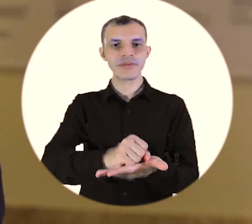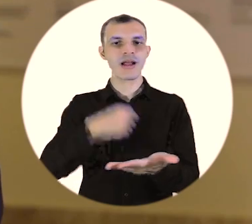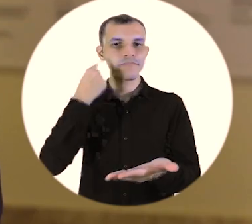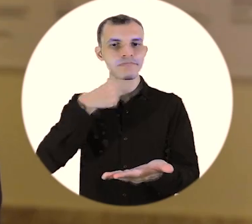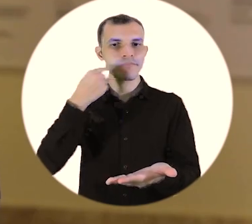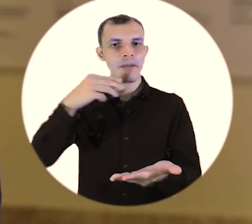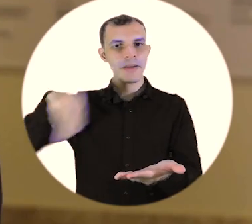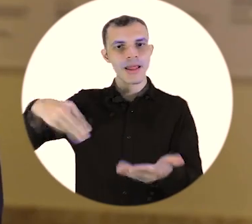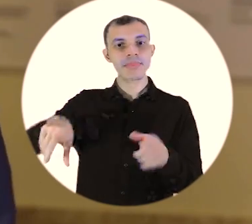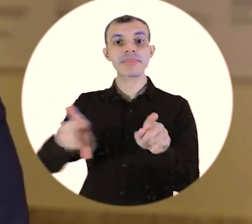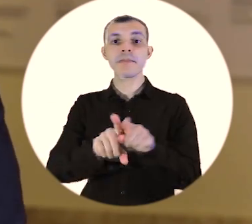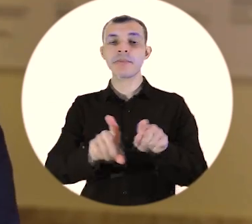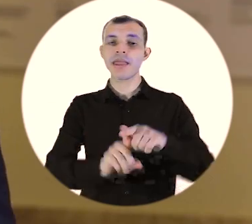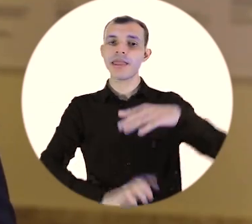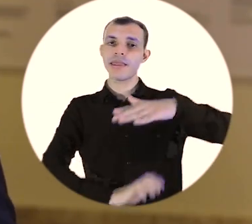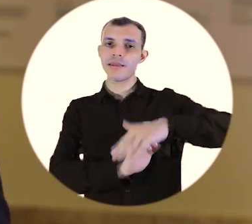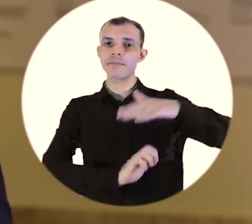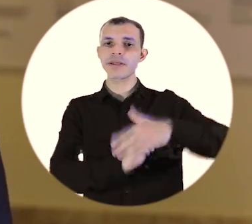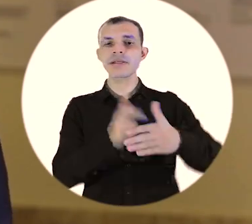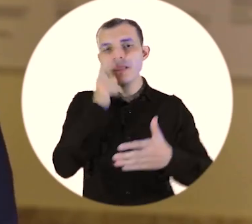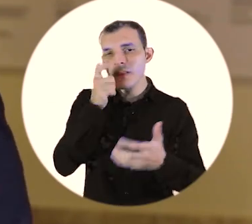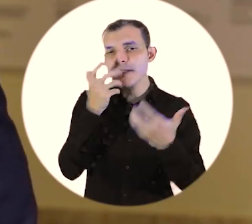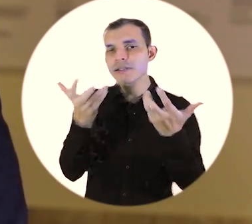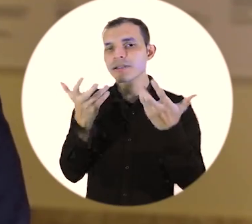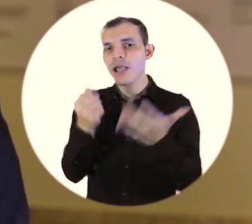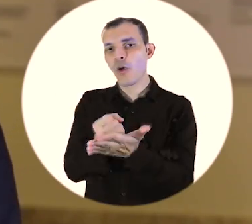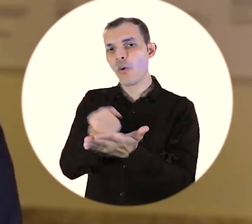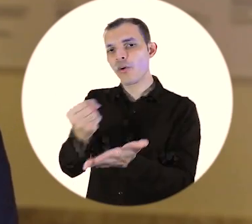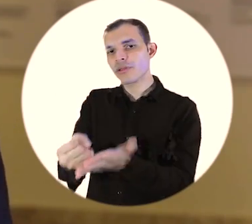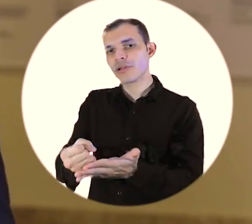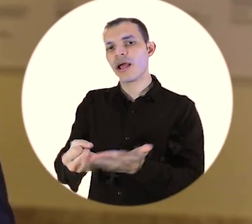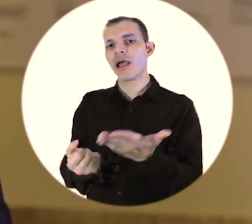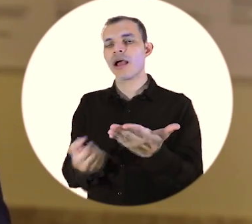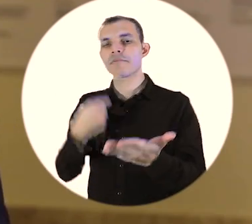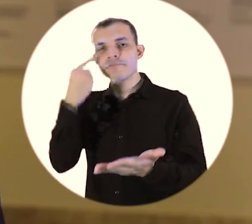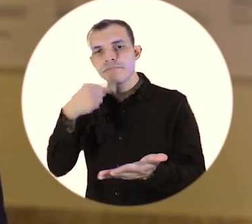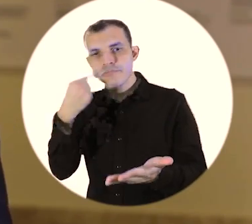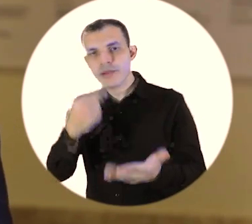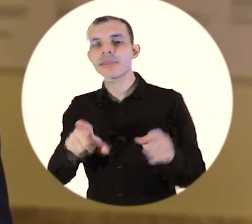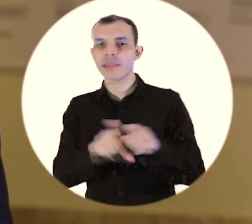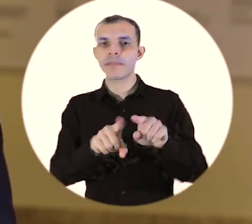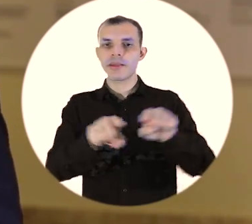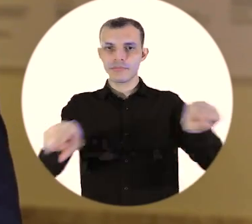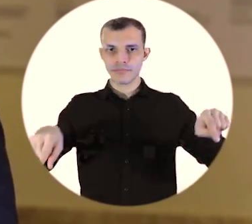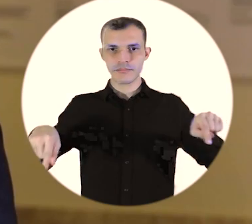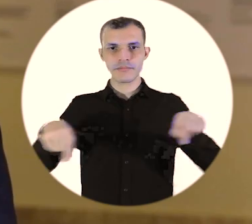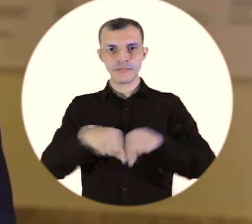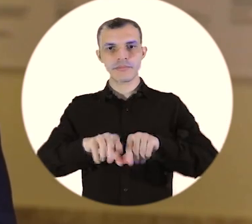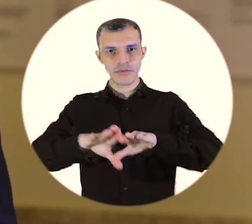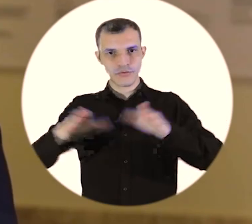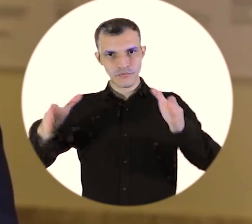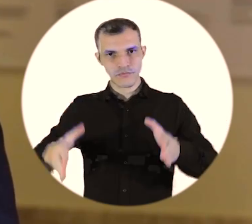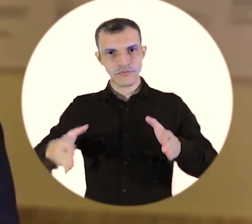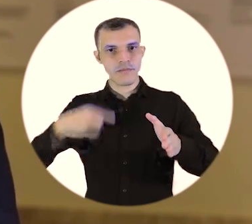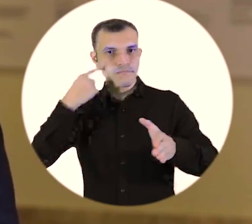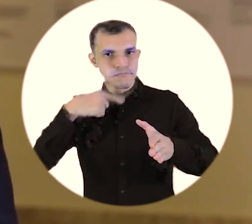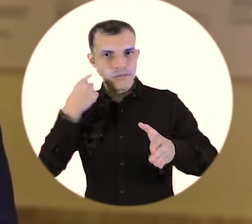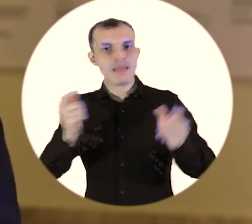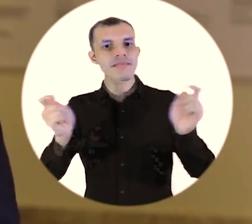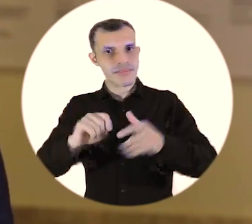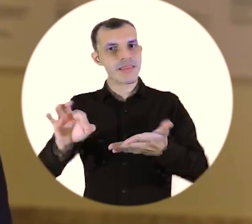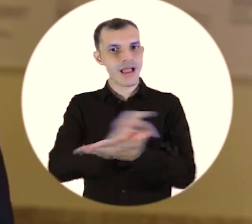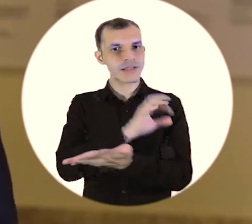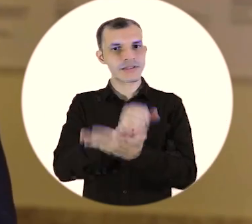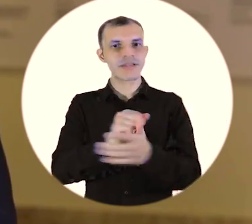também empresas que têm interesse na contratação de serviços de advogados e advogadas, escritórios de advocacia, poderão também se cadastrar nessa